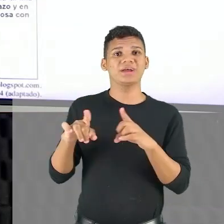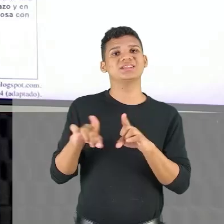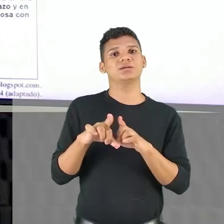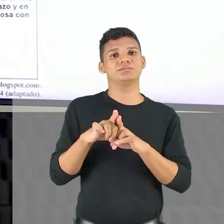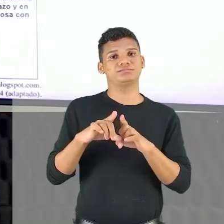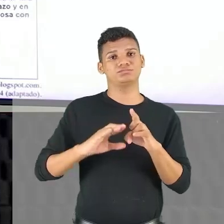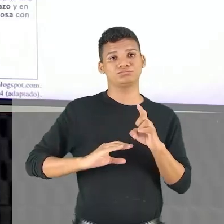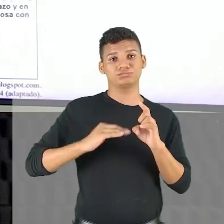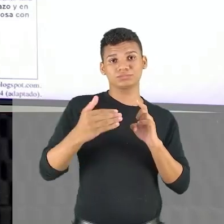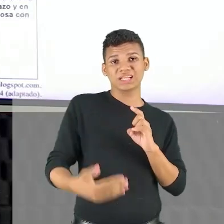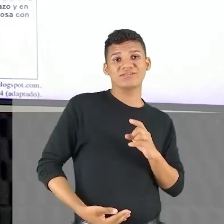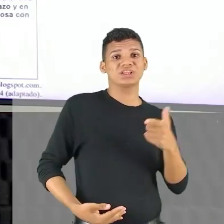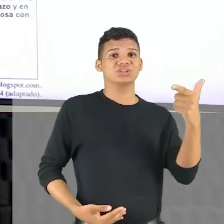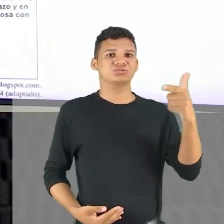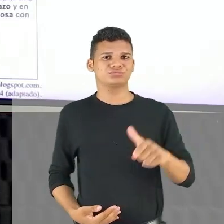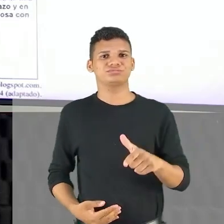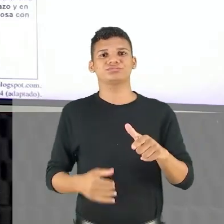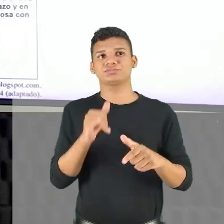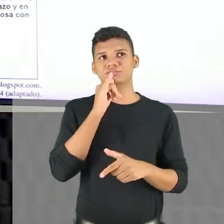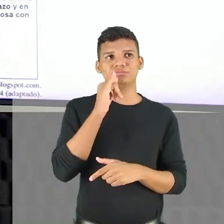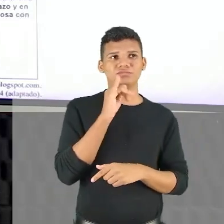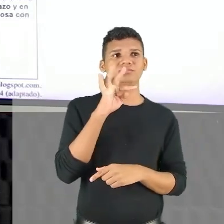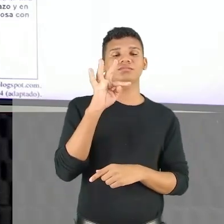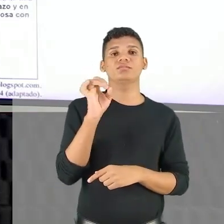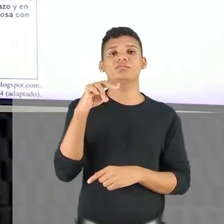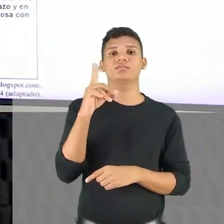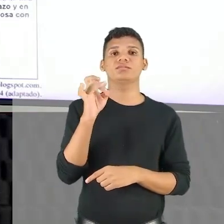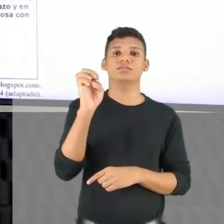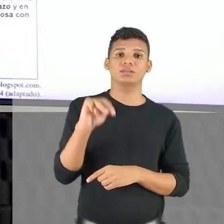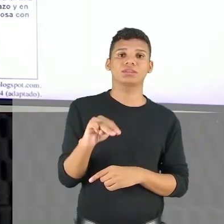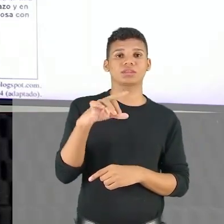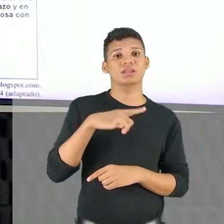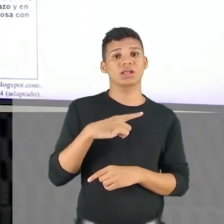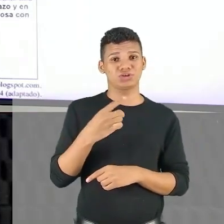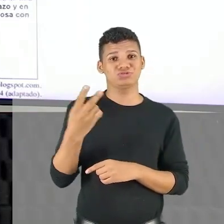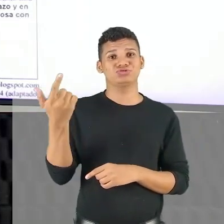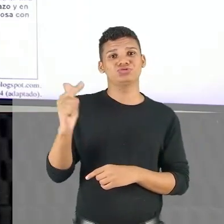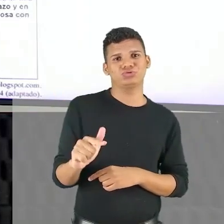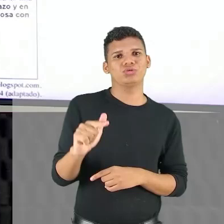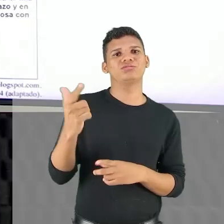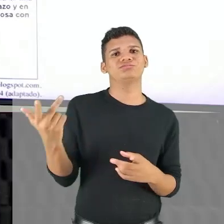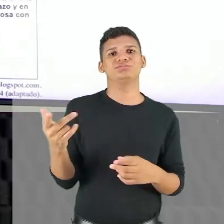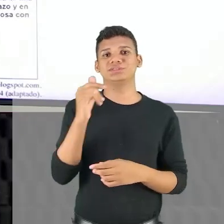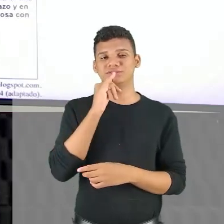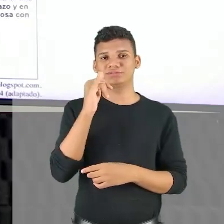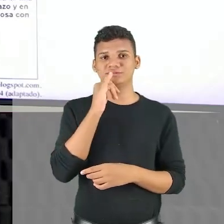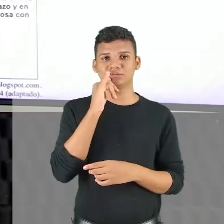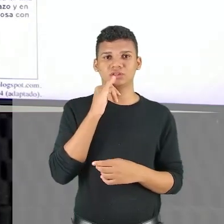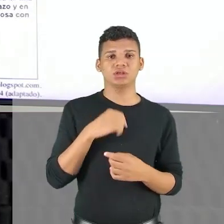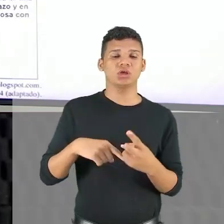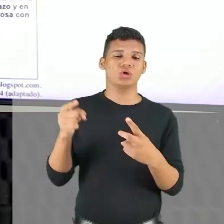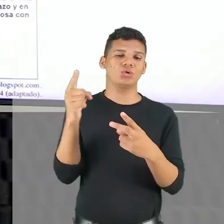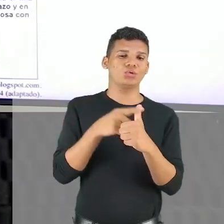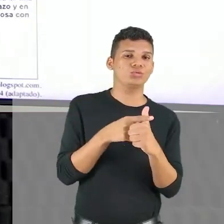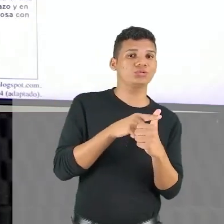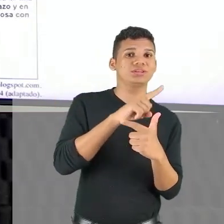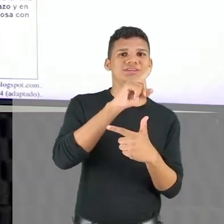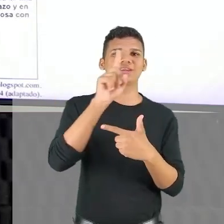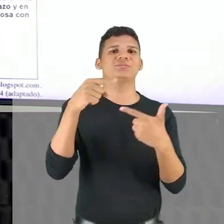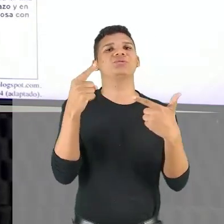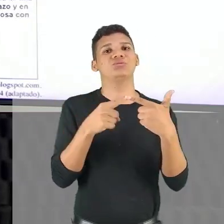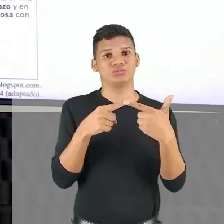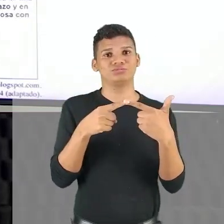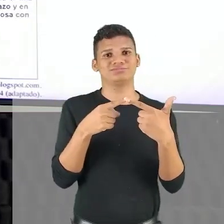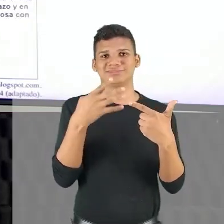aí grávida de novo, em embaraço, gravidez. E vai amamentar novamente. Então, em tandem, um após o outro. Ou seja,